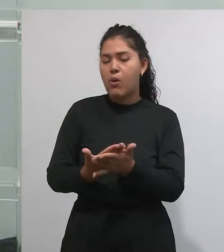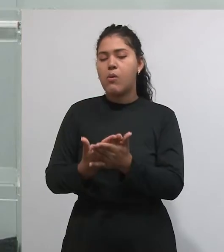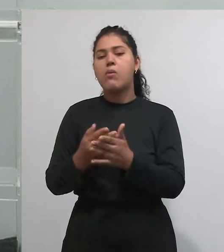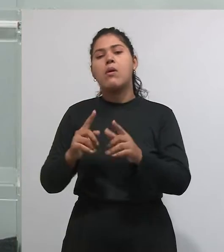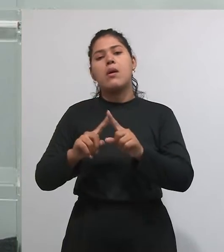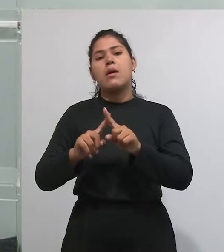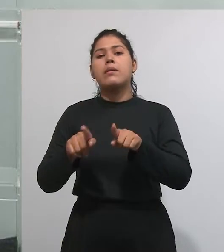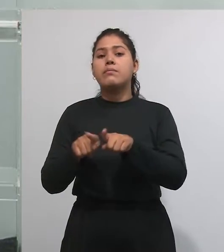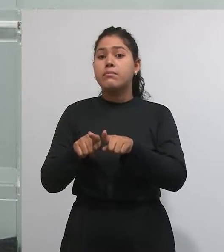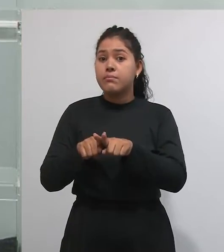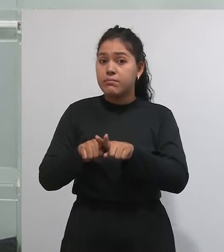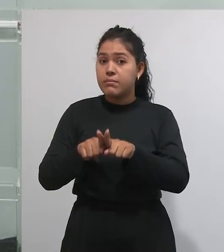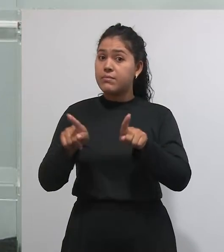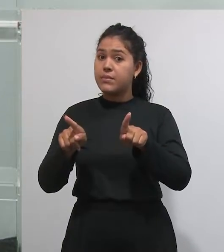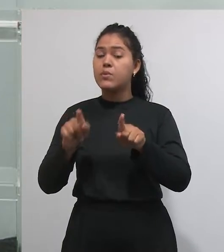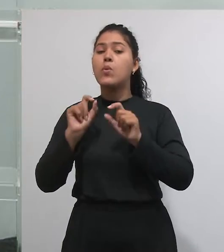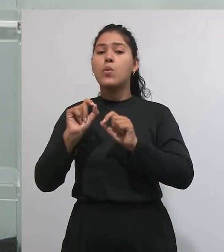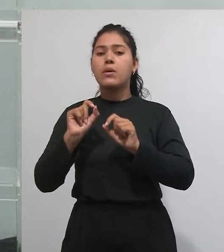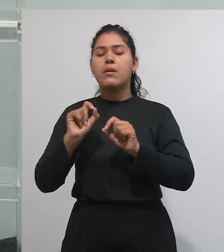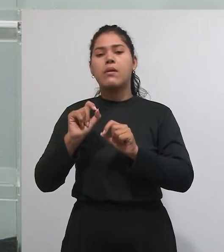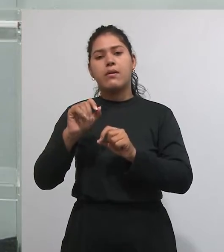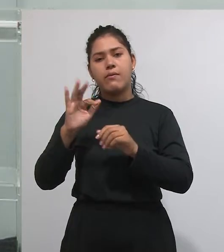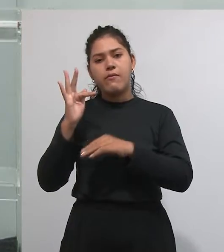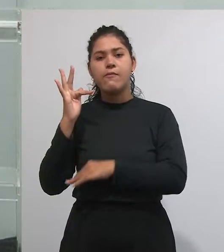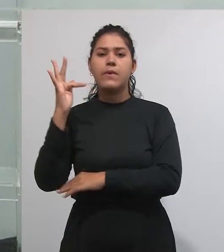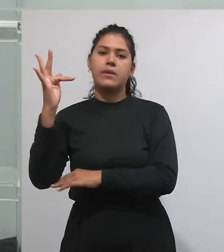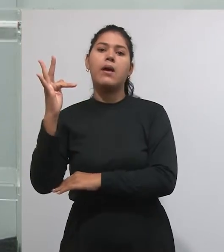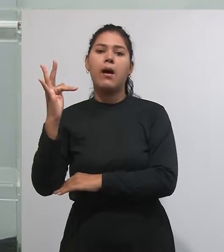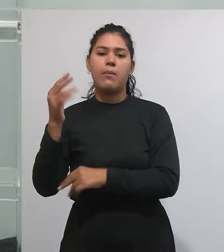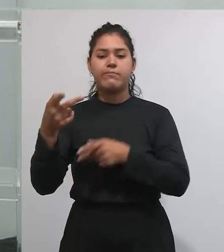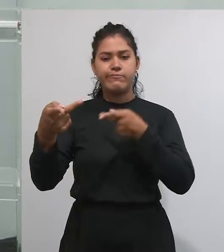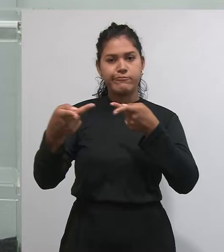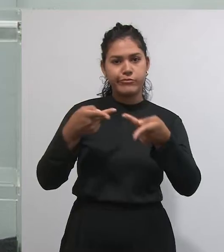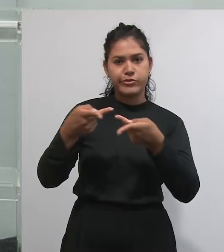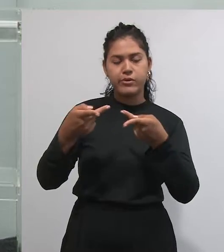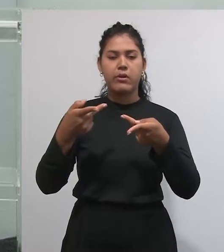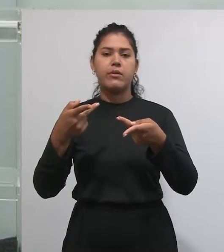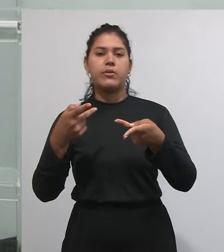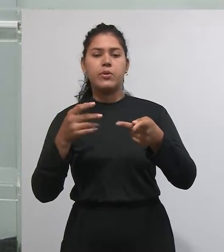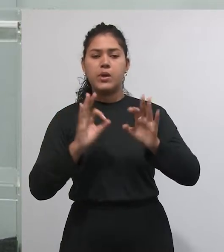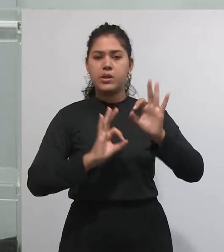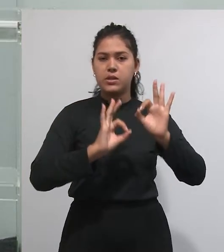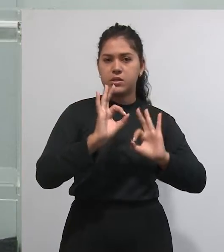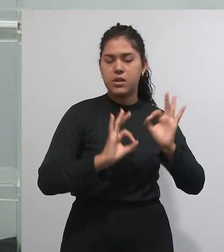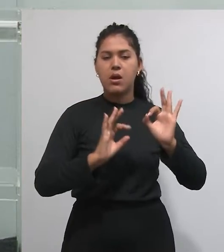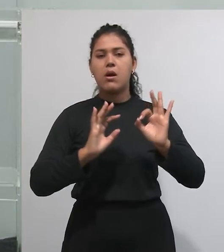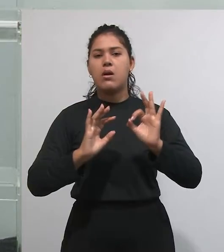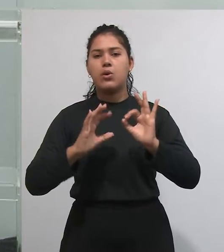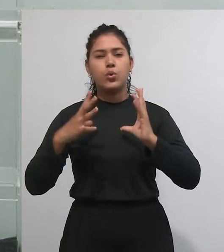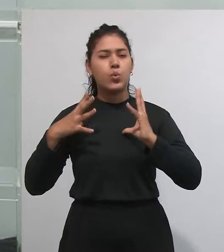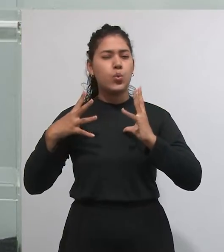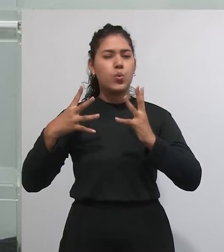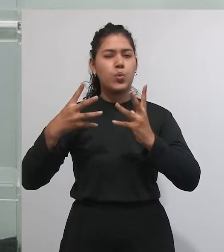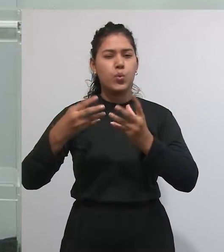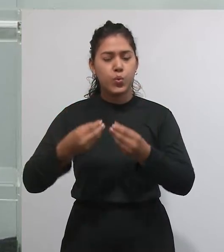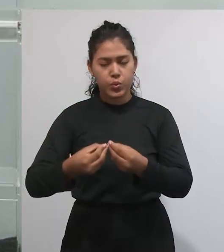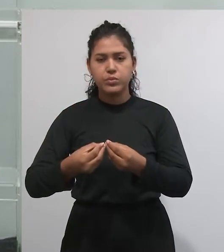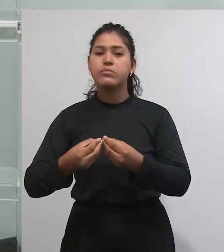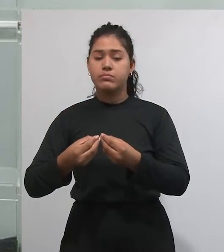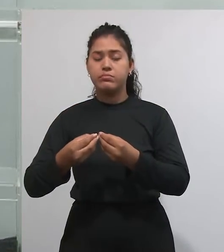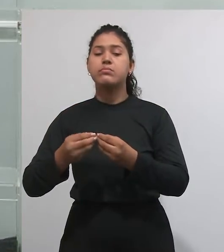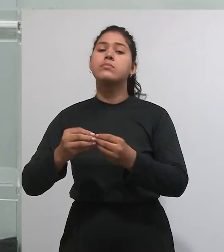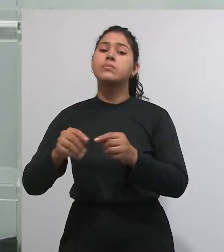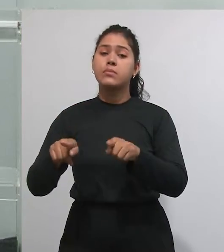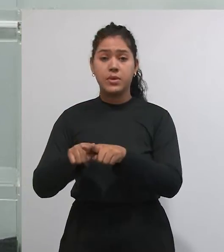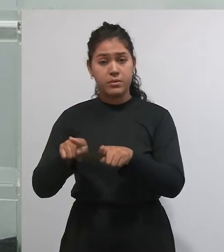nos programas e políticas públicas, quanto em nível de escola, pelo gestor, ali para ele